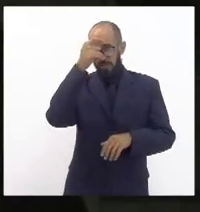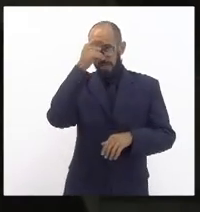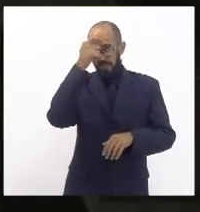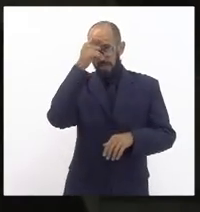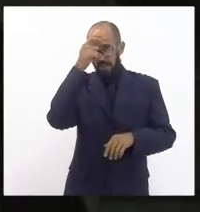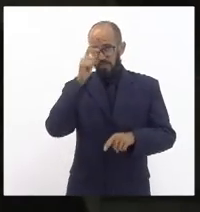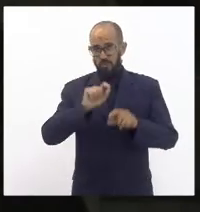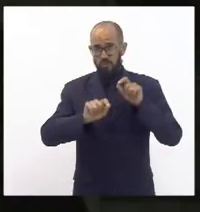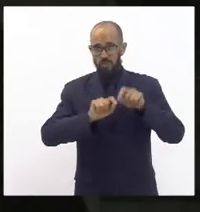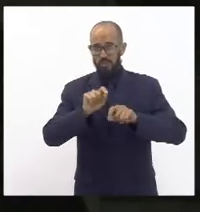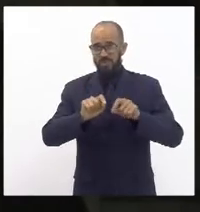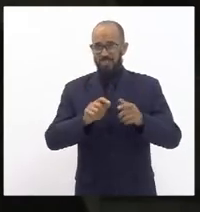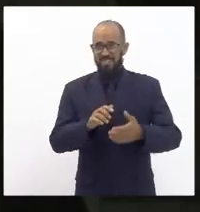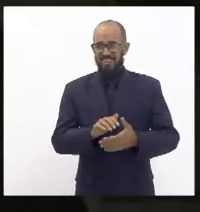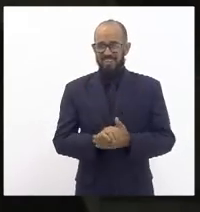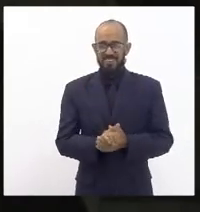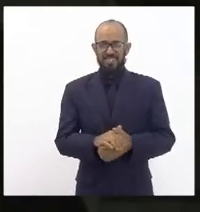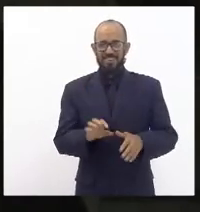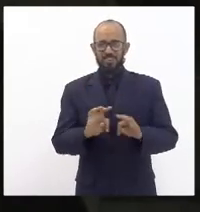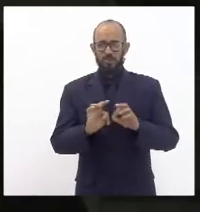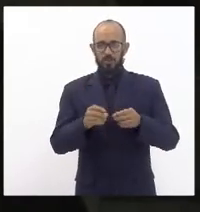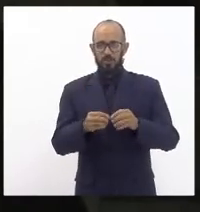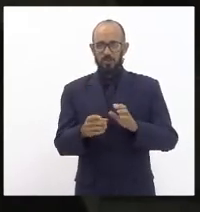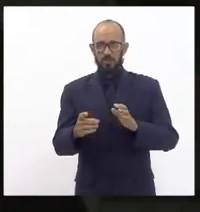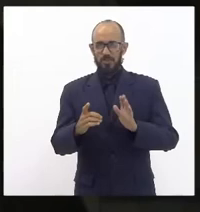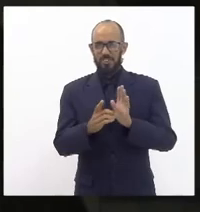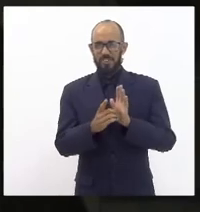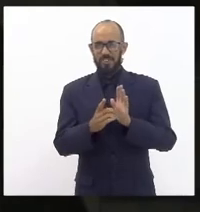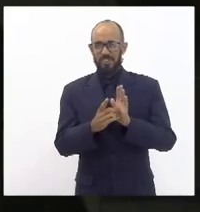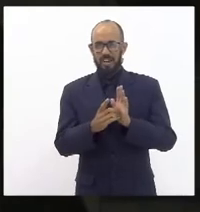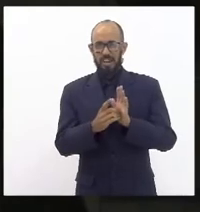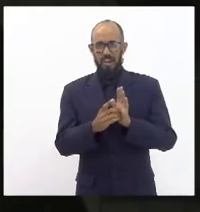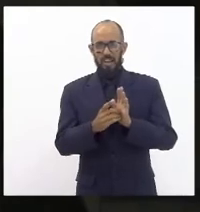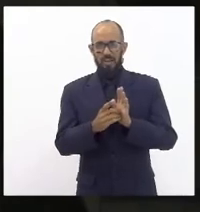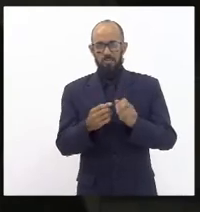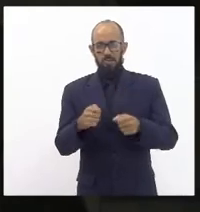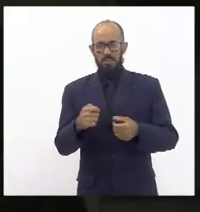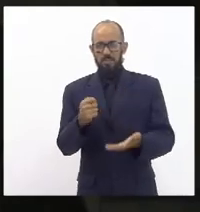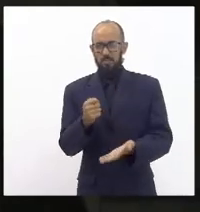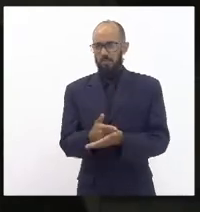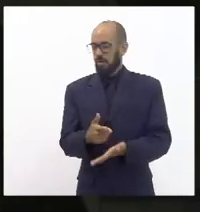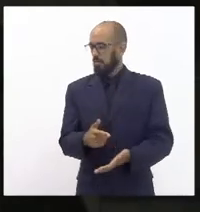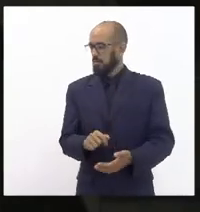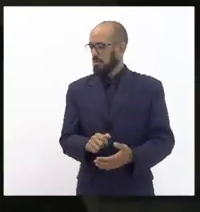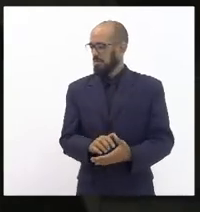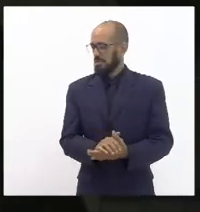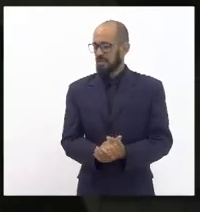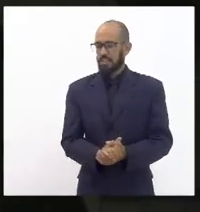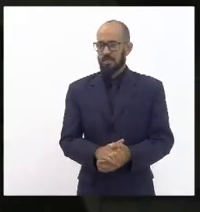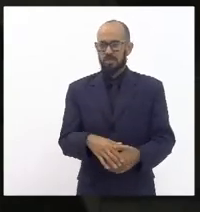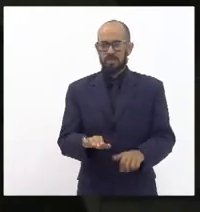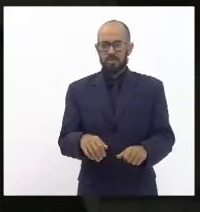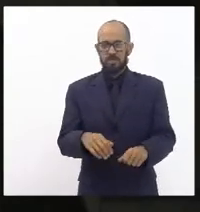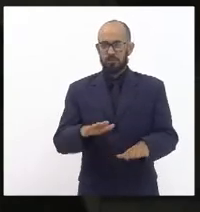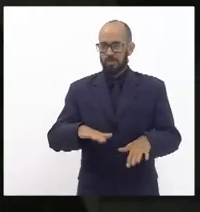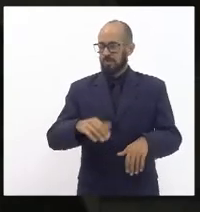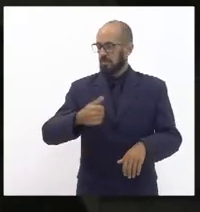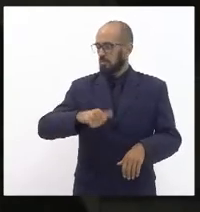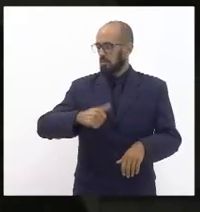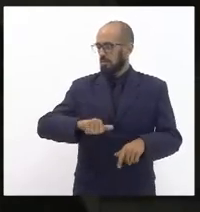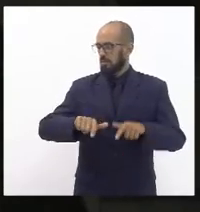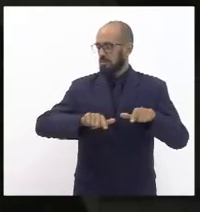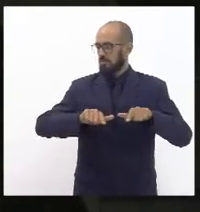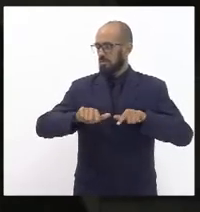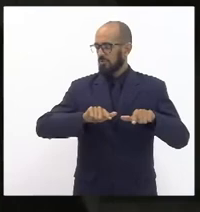o que tudo no Detran é para ser papo mas a qualidade de serviço